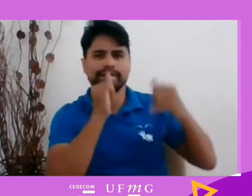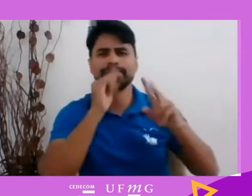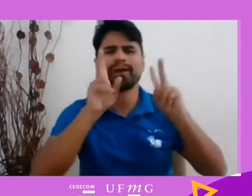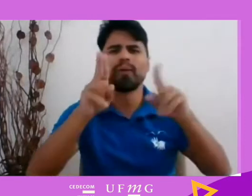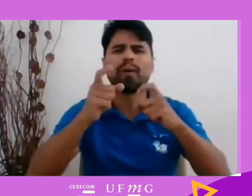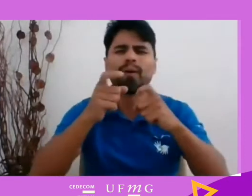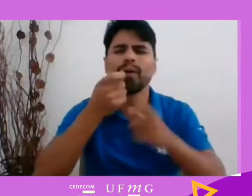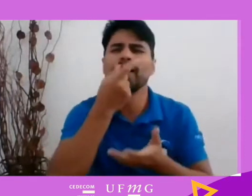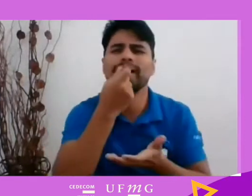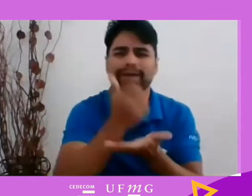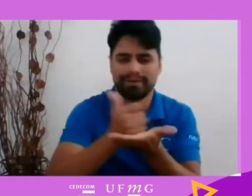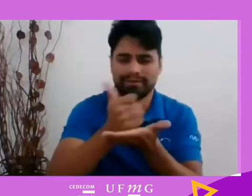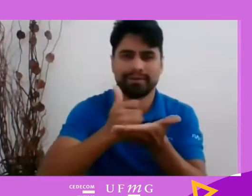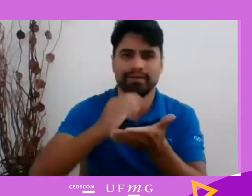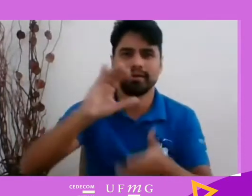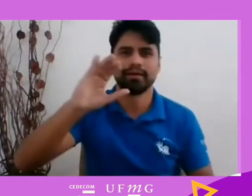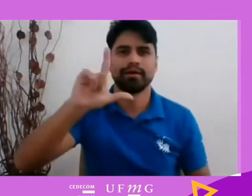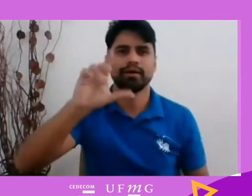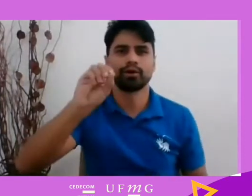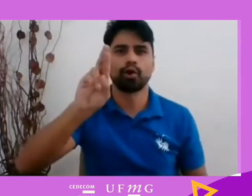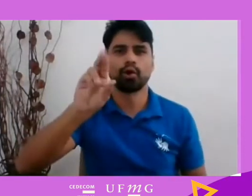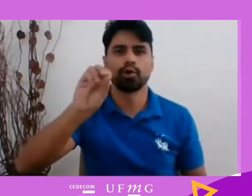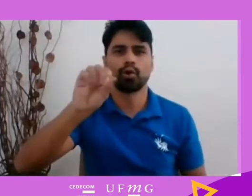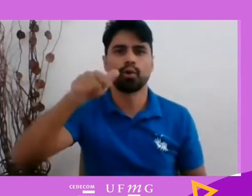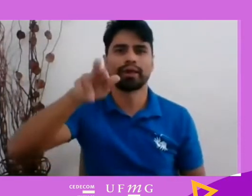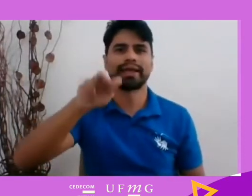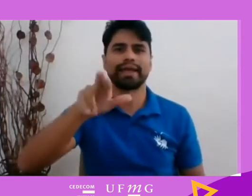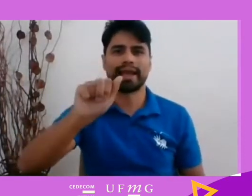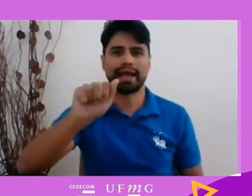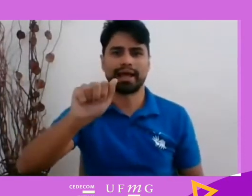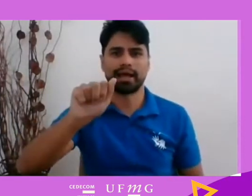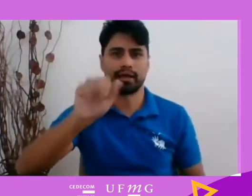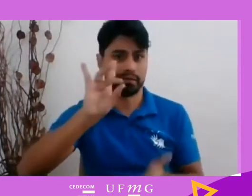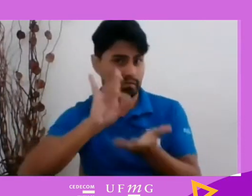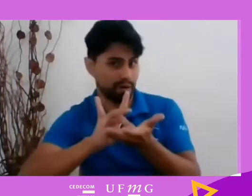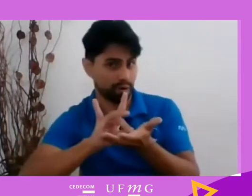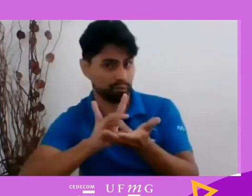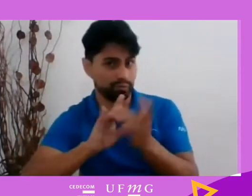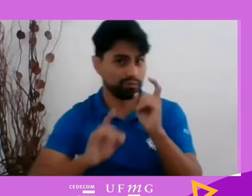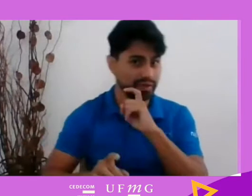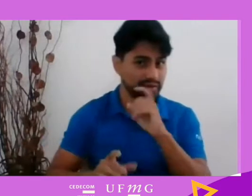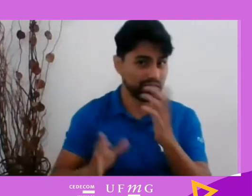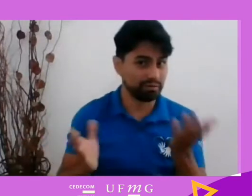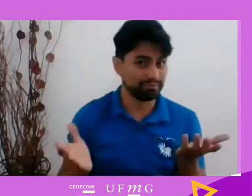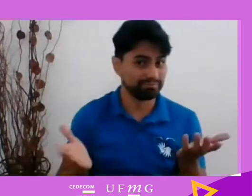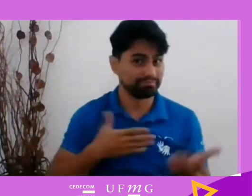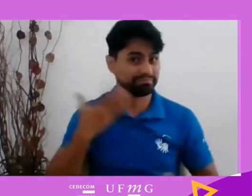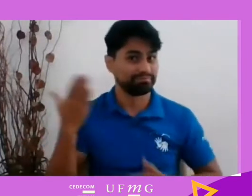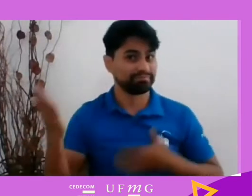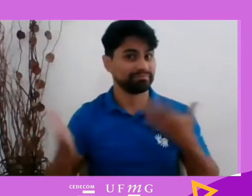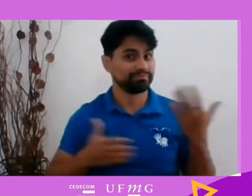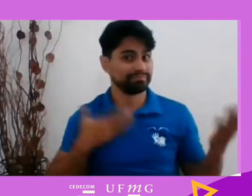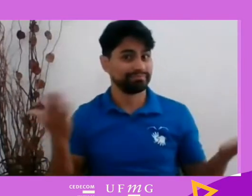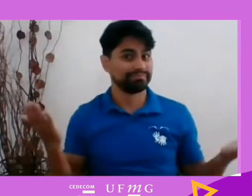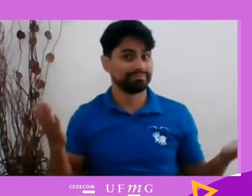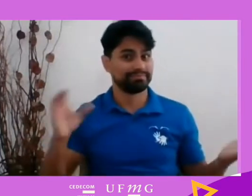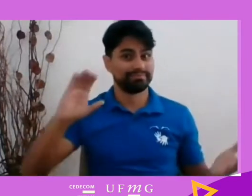A cloroquina é falso ou verdadeiro? É notícia falsa ou é verdadeira? Porque a gente pode partir do princípio que é